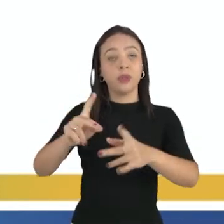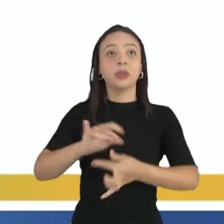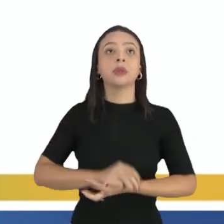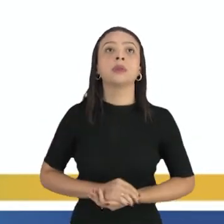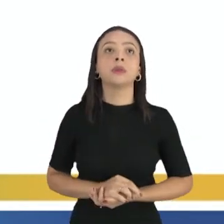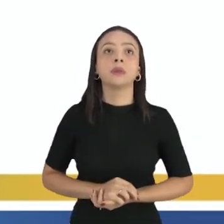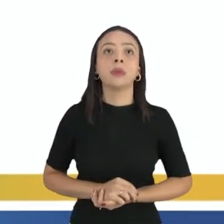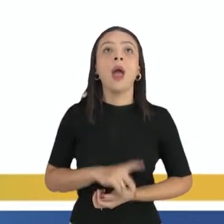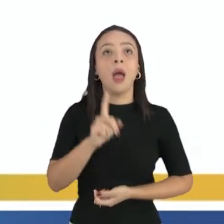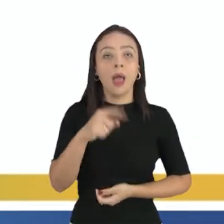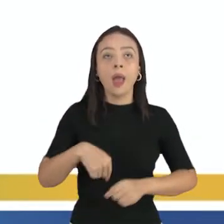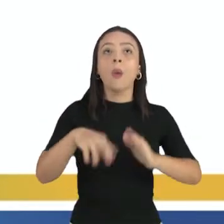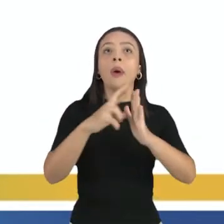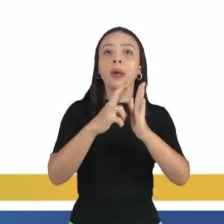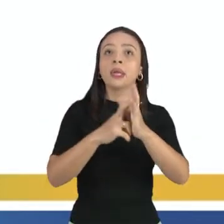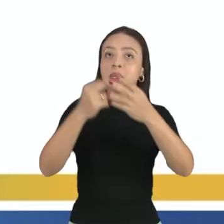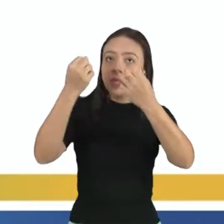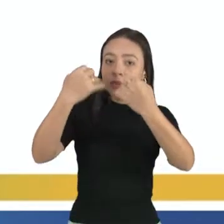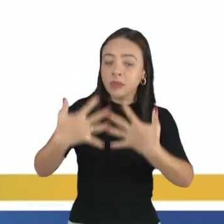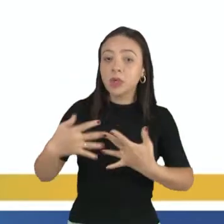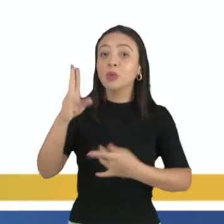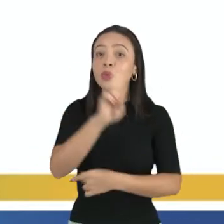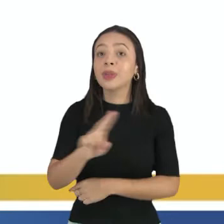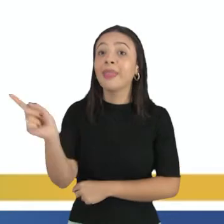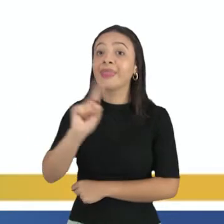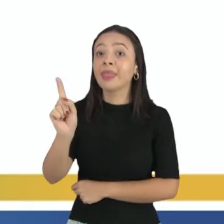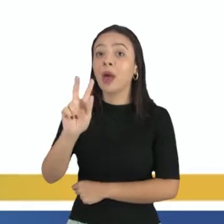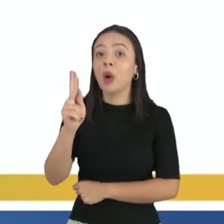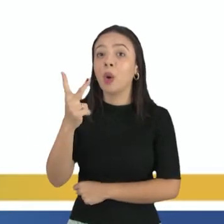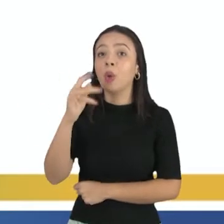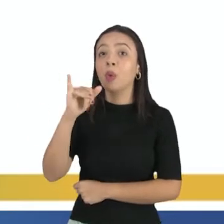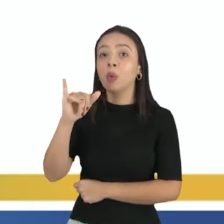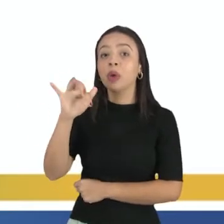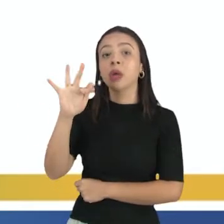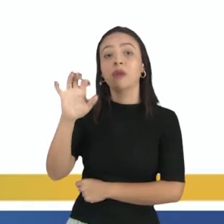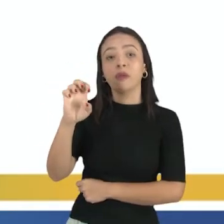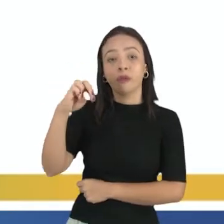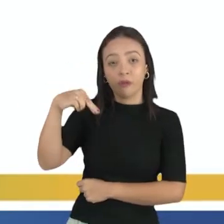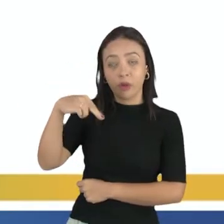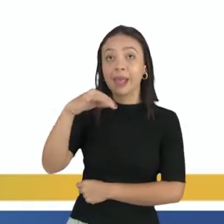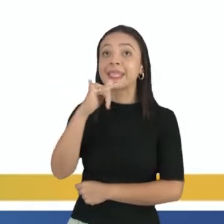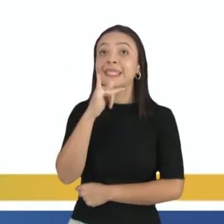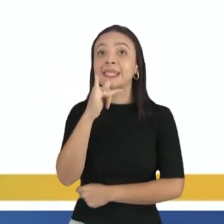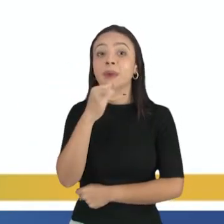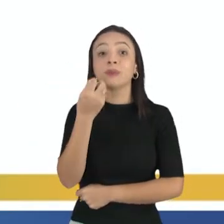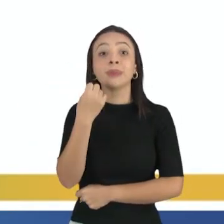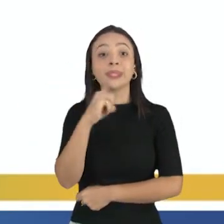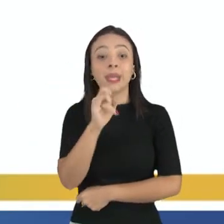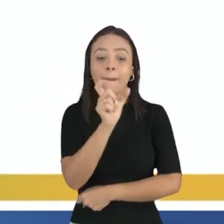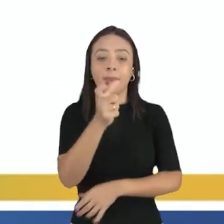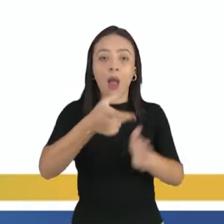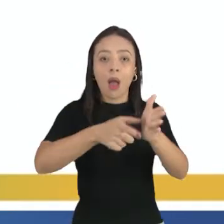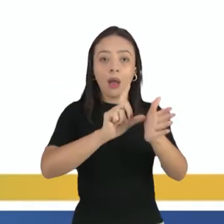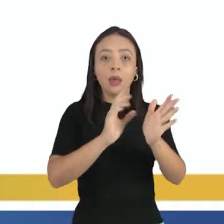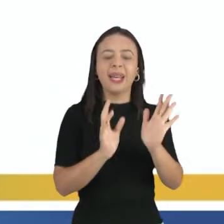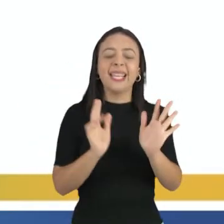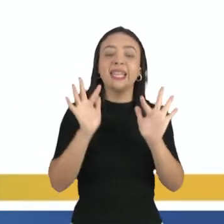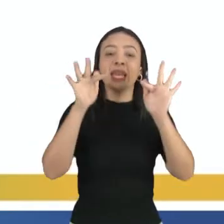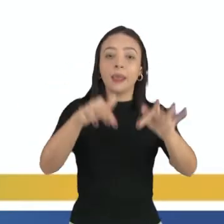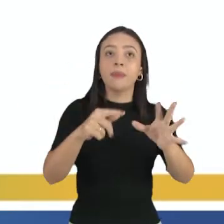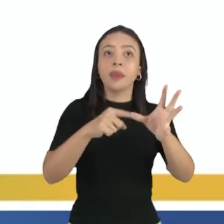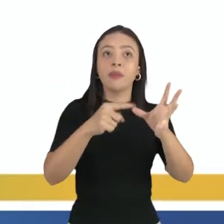Mais uma regrinha que fala sobre quando não usar o hífen. Nesse caso, Quando o prefixo termina em vogal